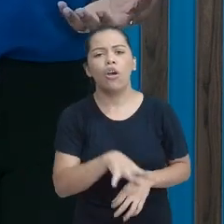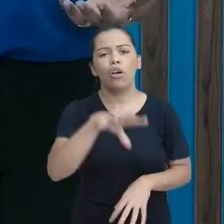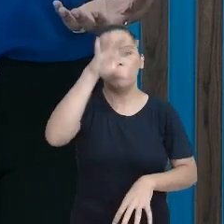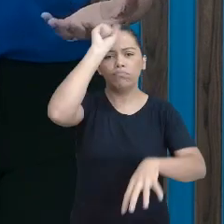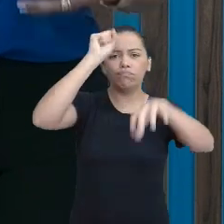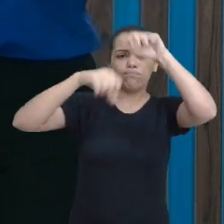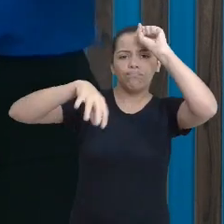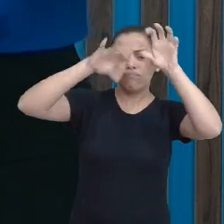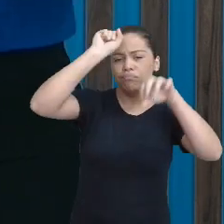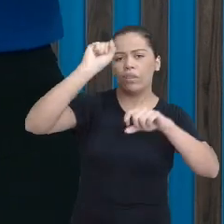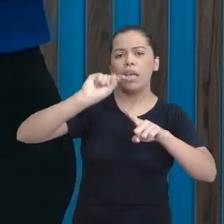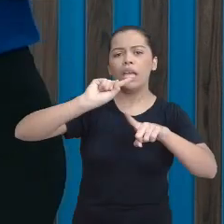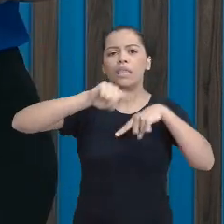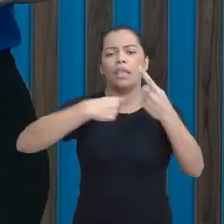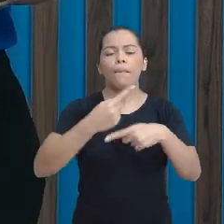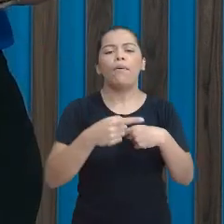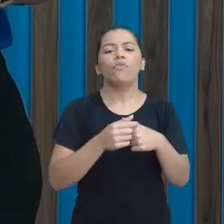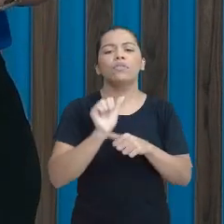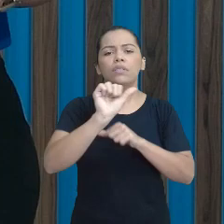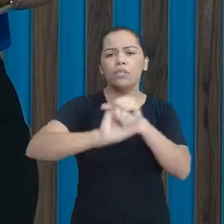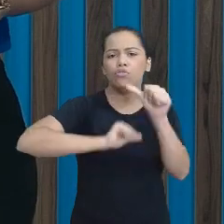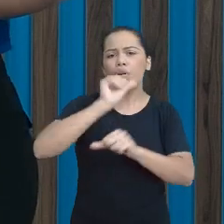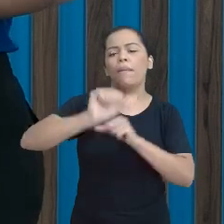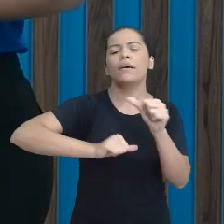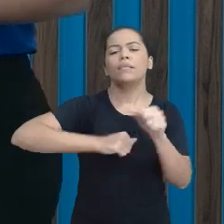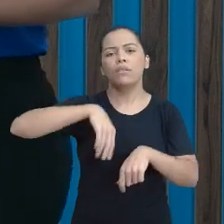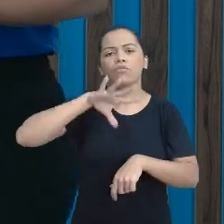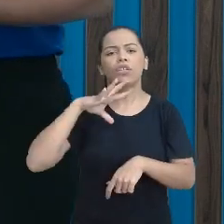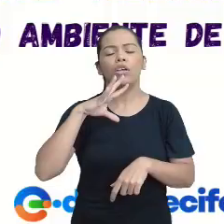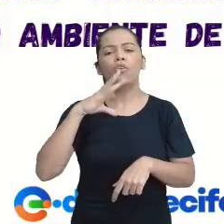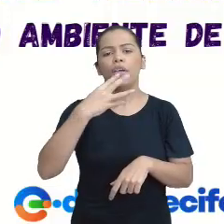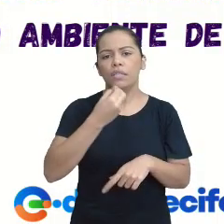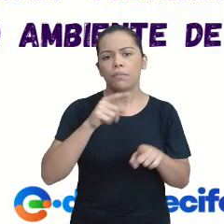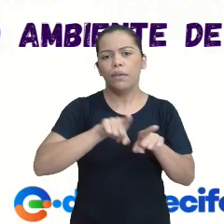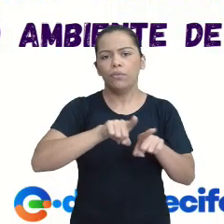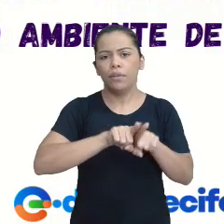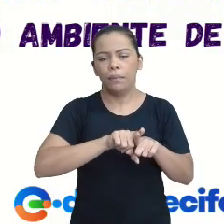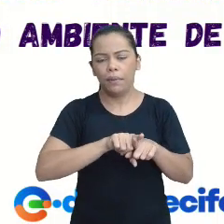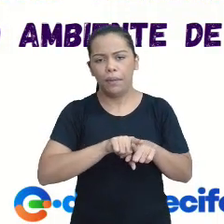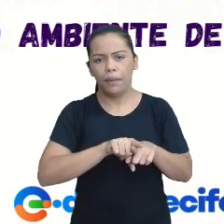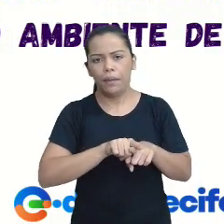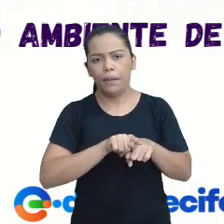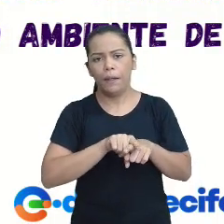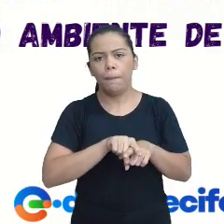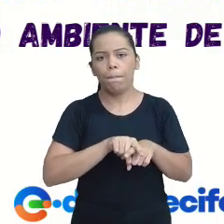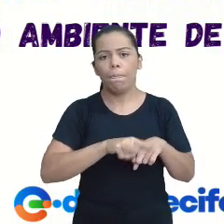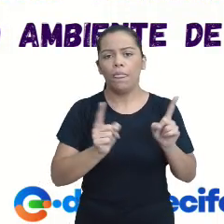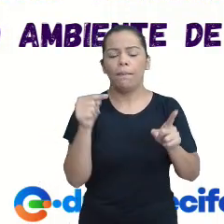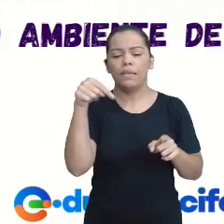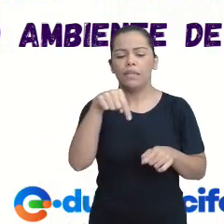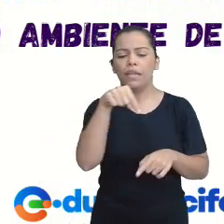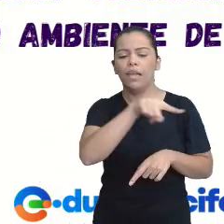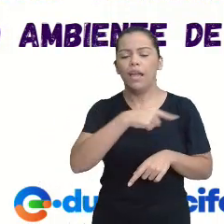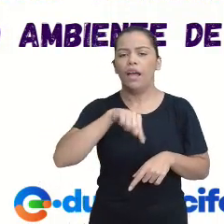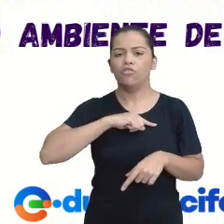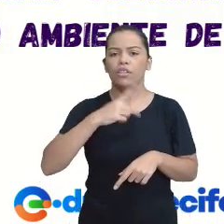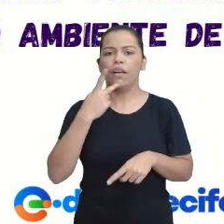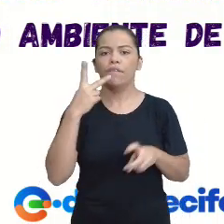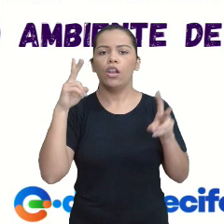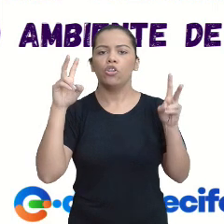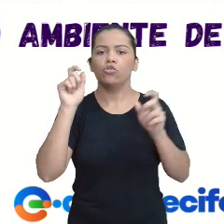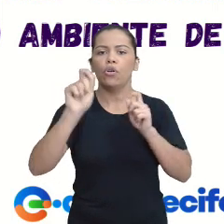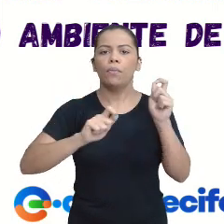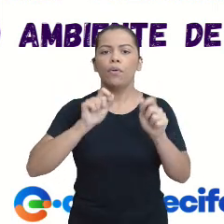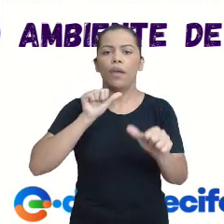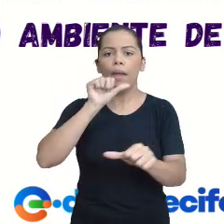de conhecimento e transformação também de conhecimento. E aí a gente está falando de uma mudança que